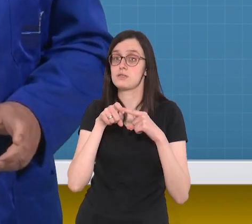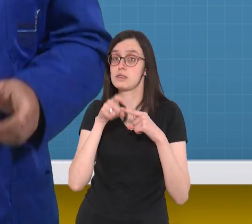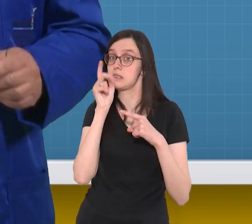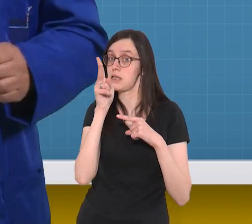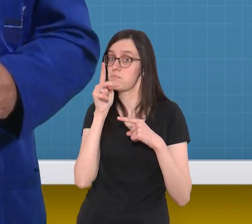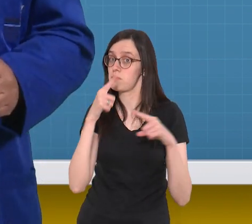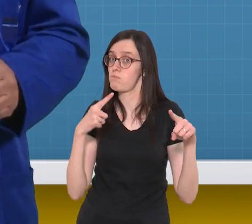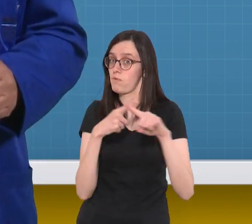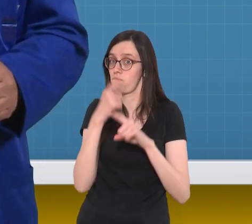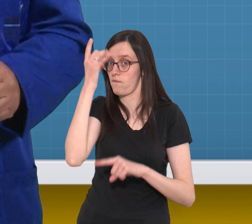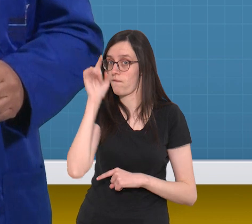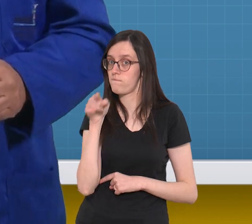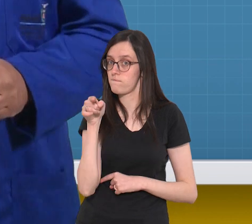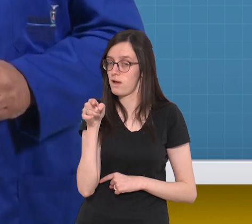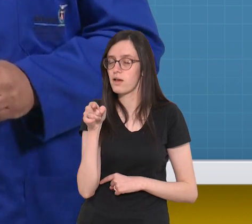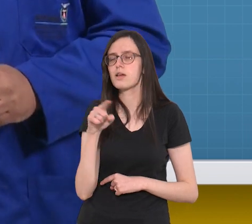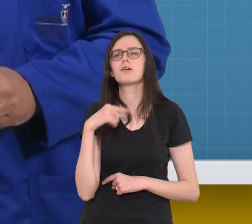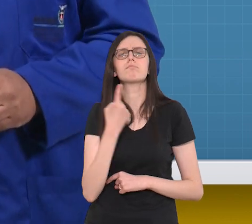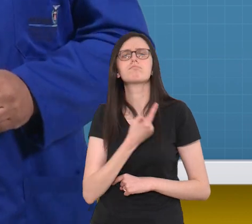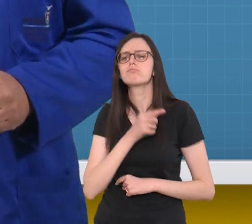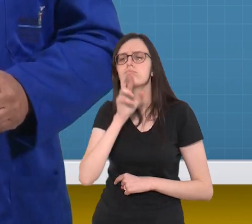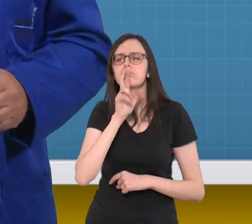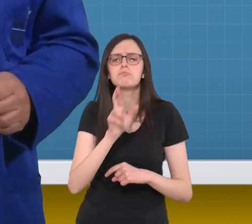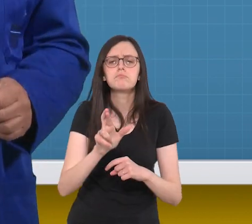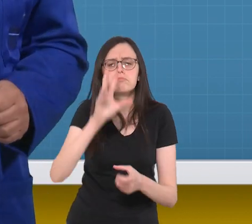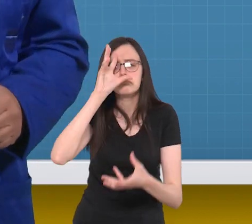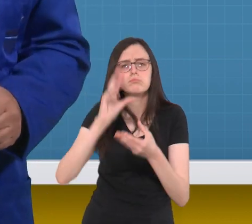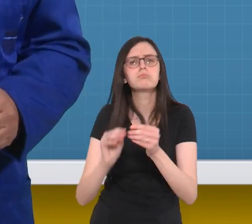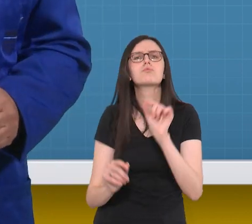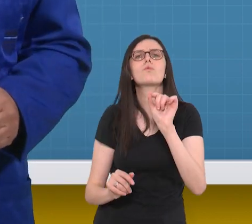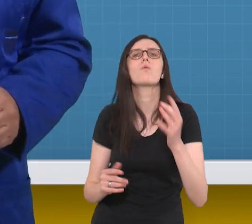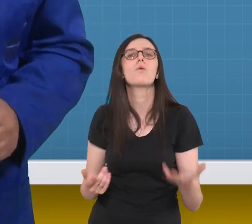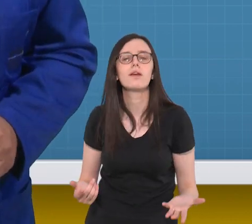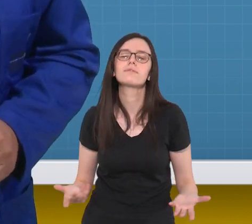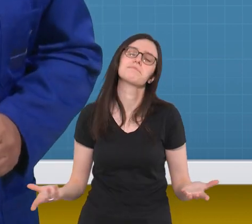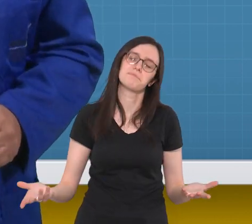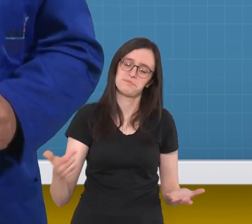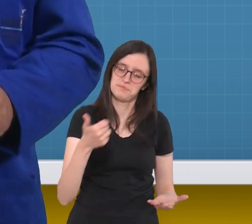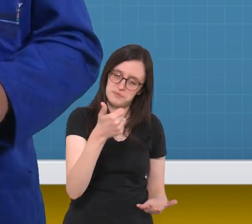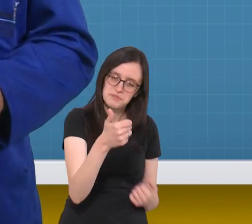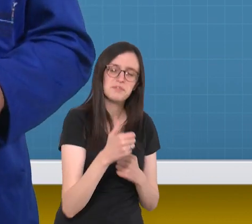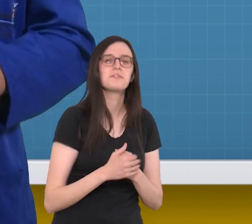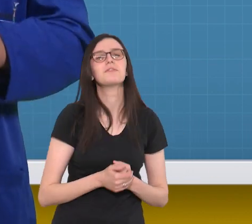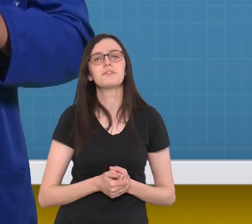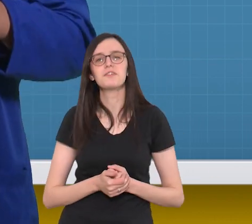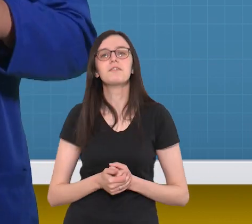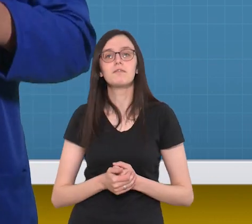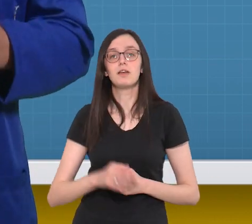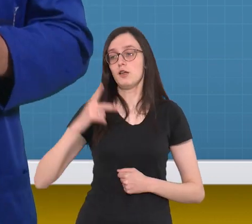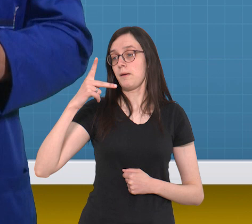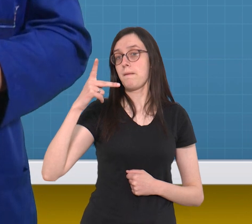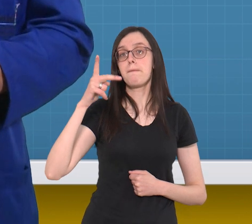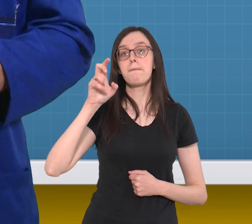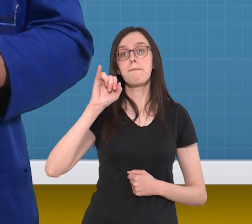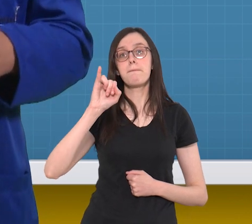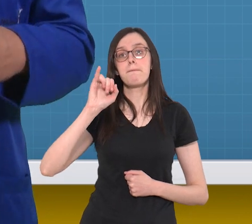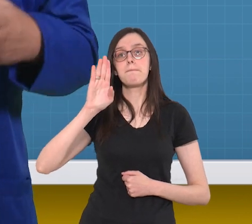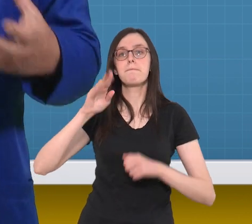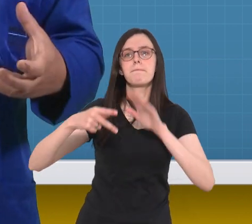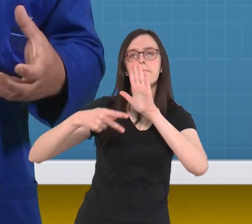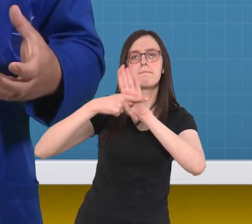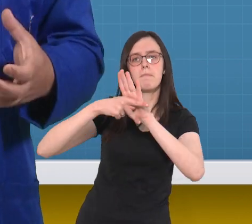x. Dessa forma concluímos que, muito bem, o PIB